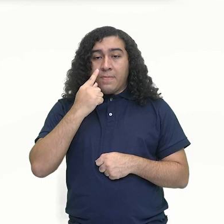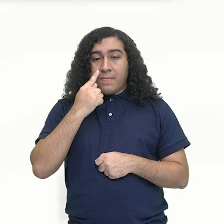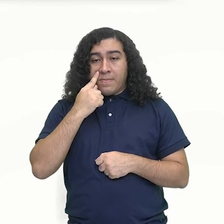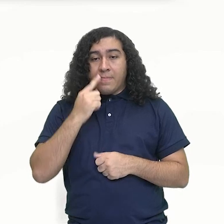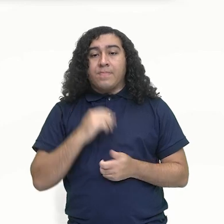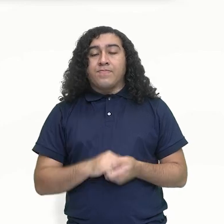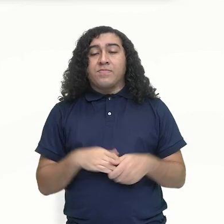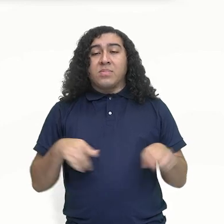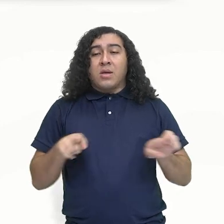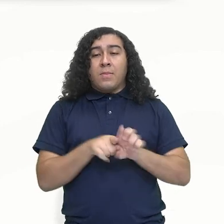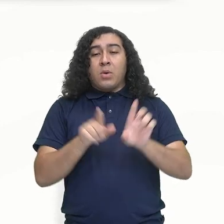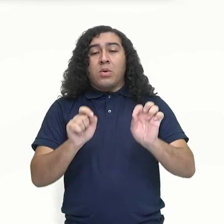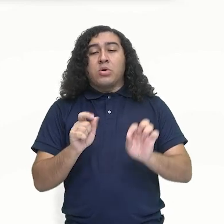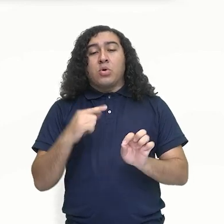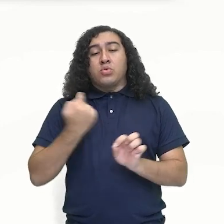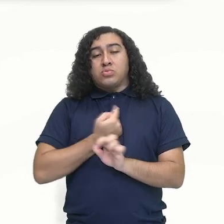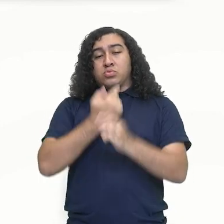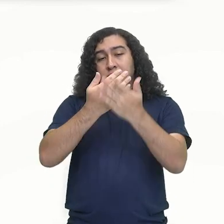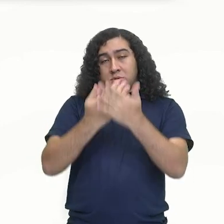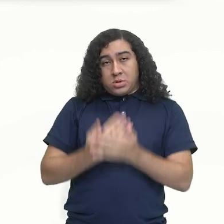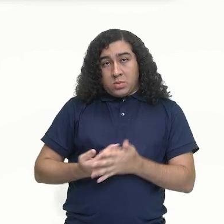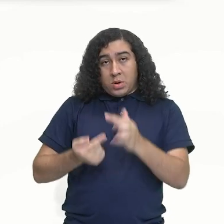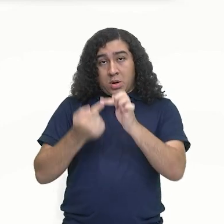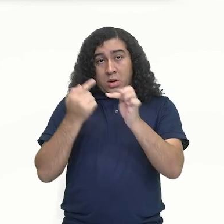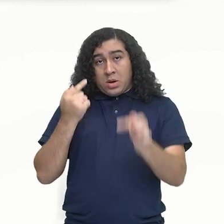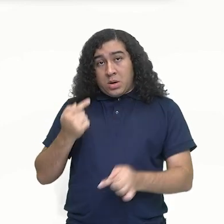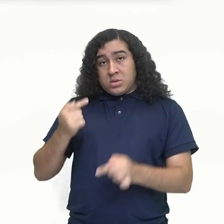efeito estufa, né? Como um fenômeno da